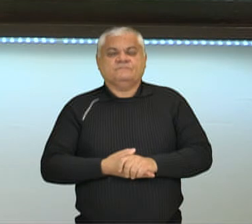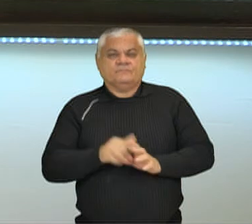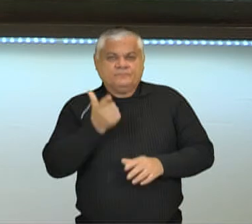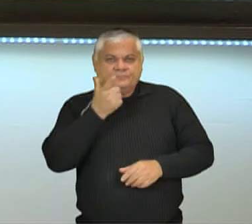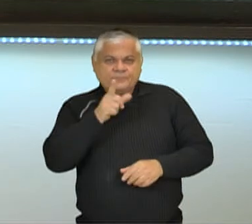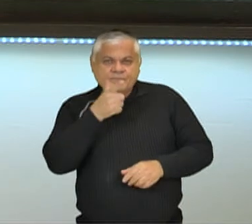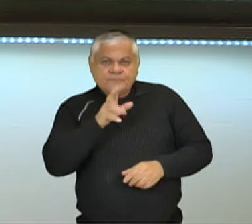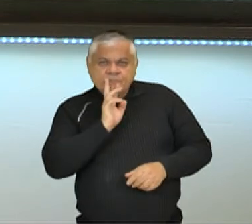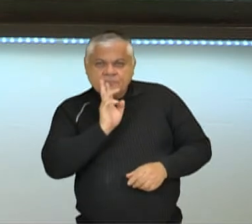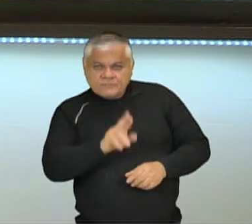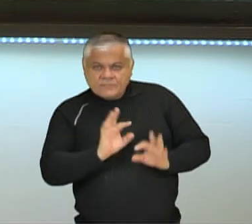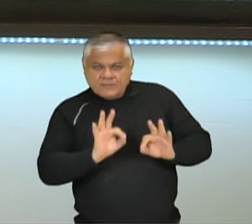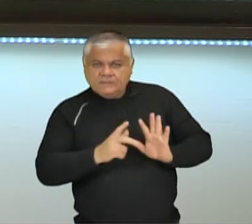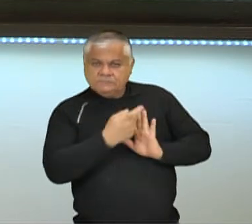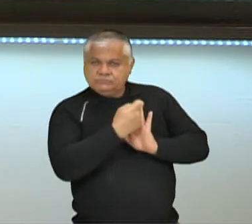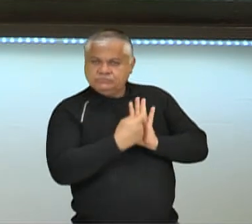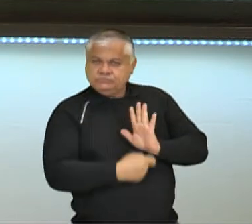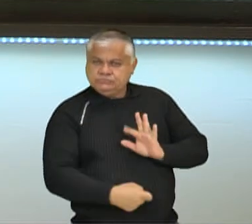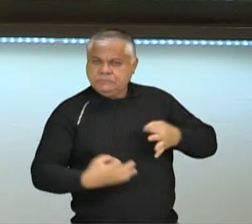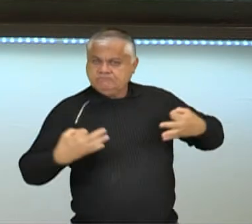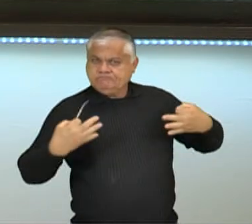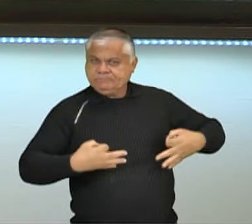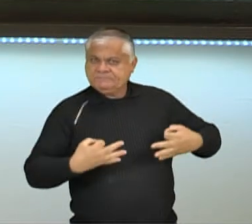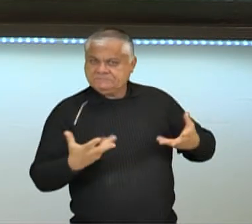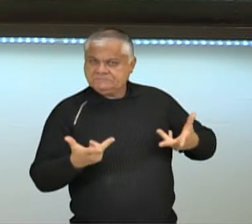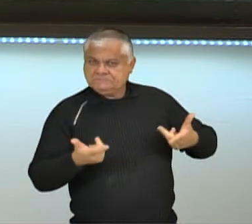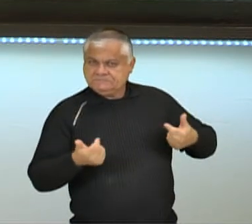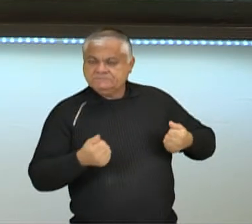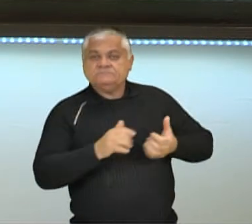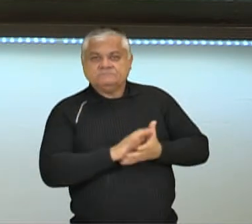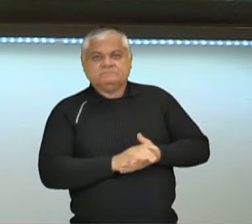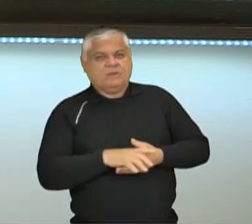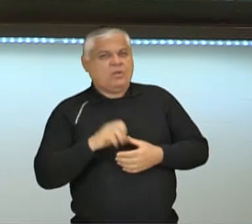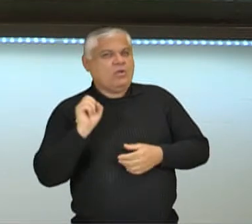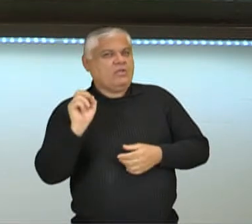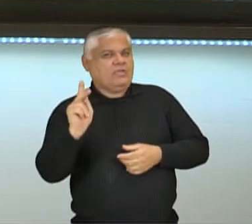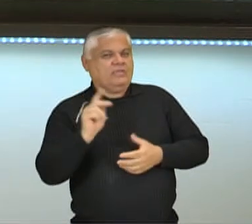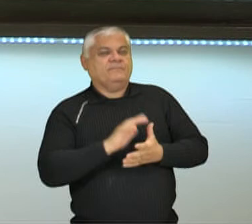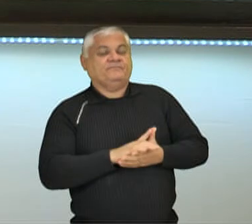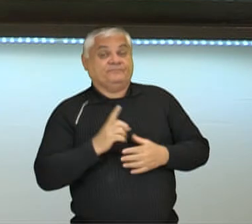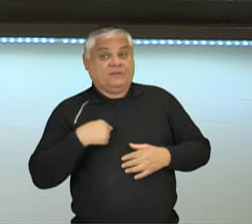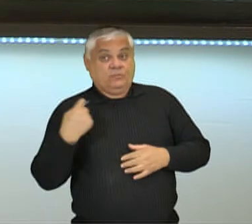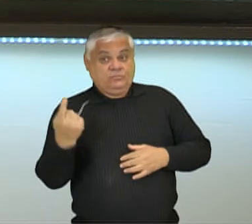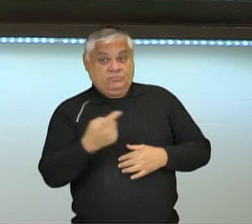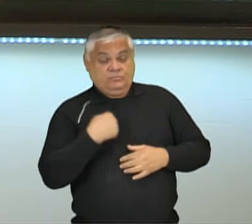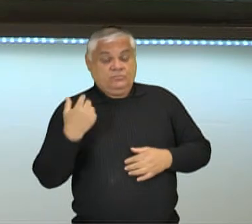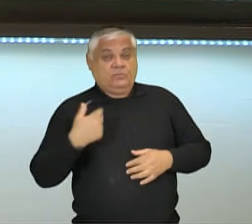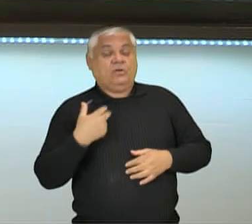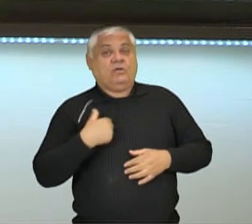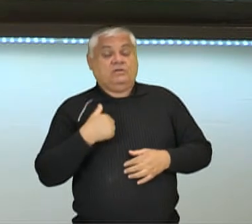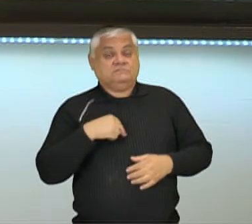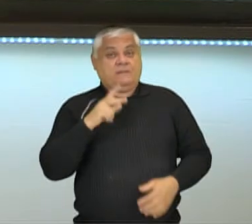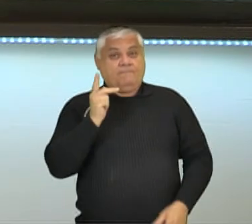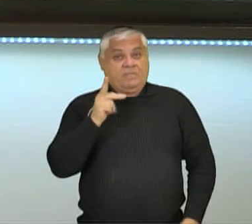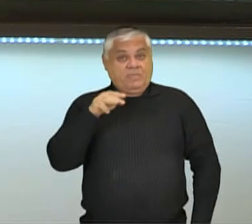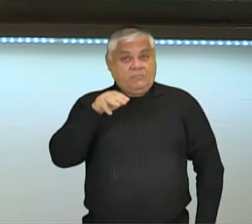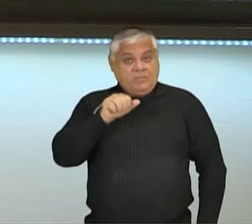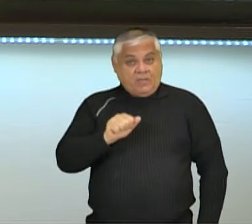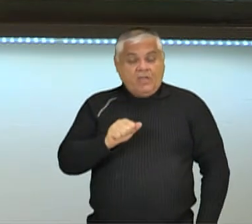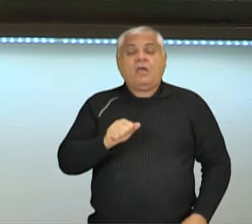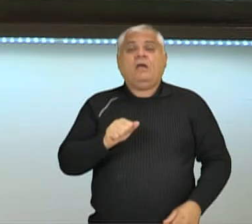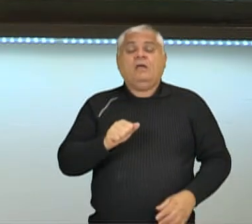conseguiu fazer a sua resposta bem caprichada? É isso mesmo. Olha só, nós do programa Mais Aprendizagem, nós temos